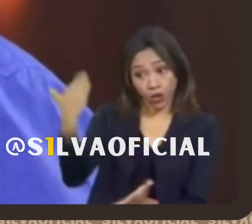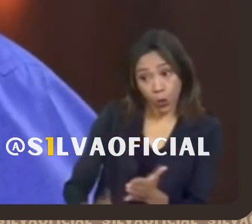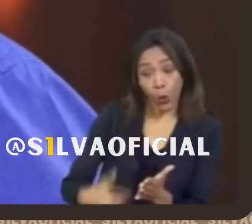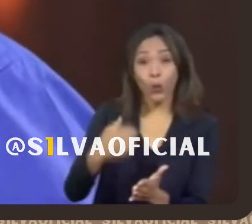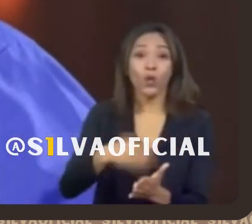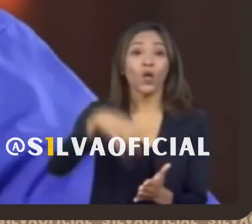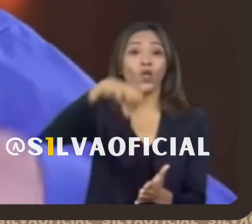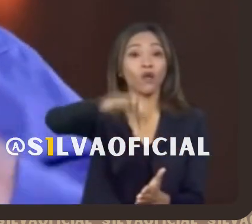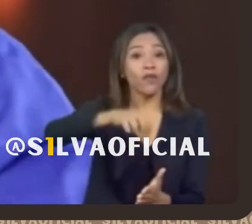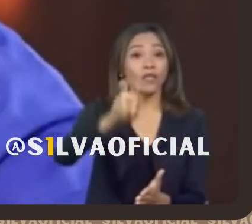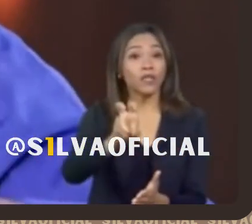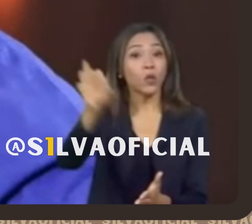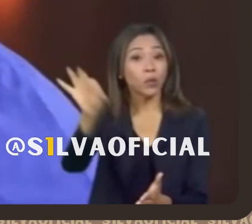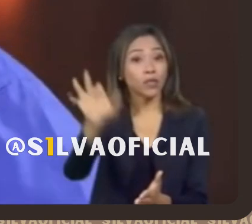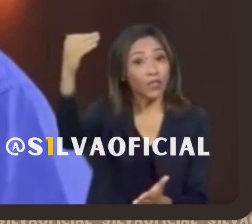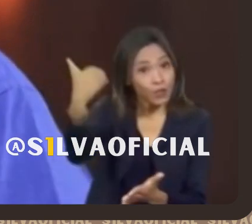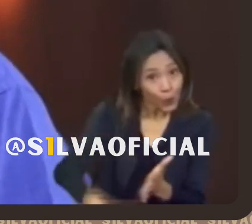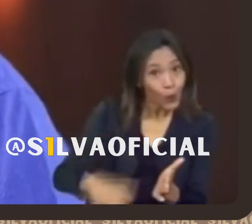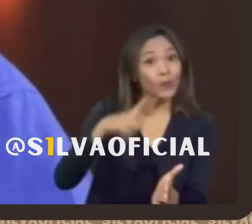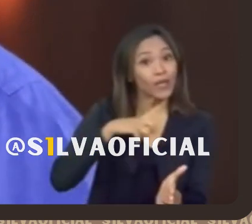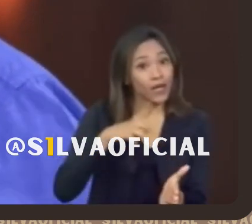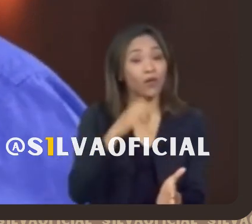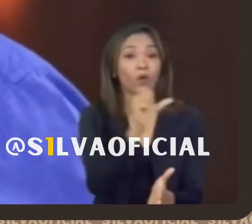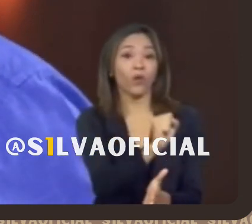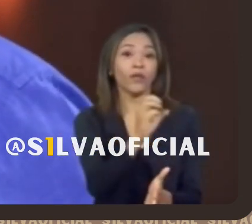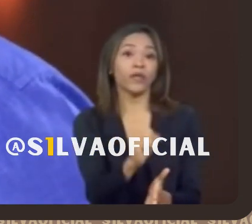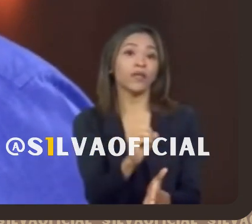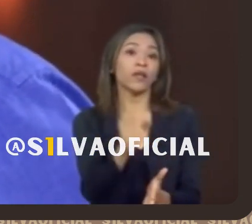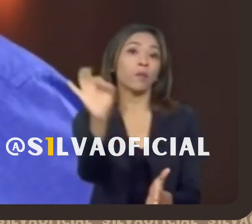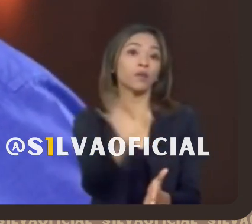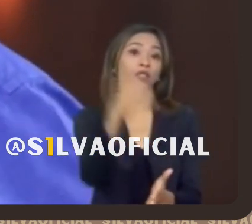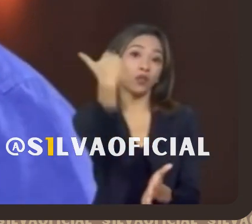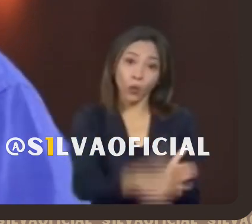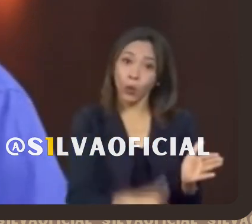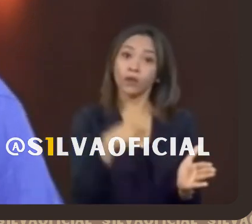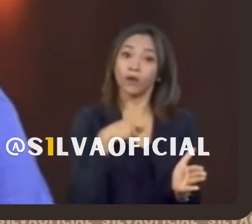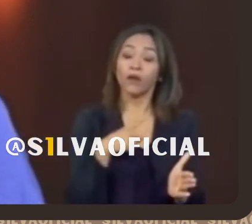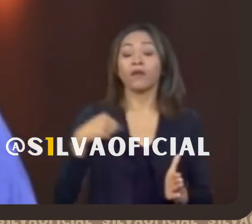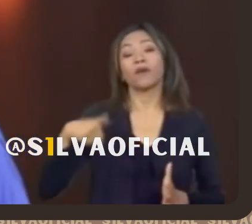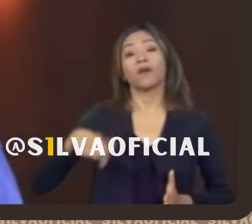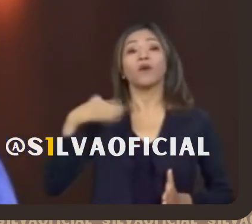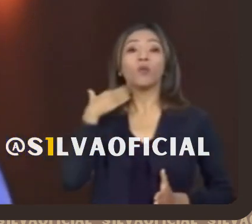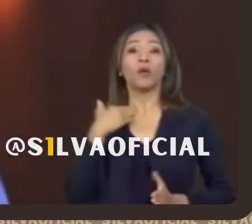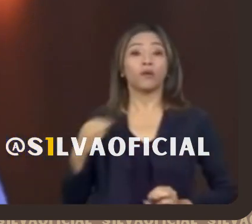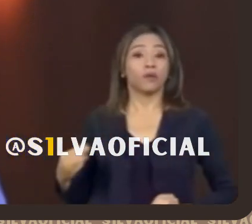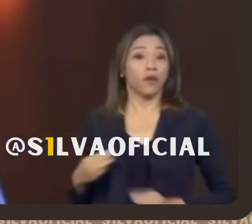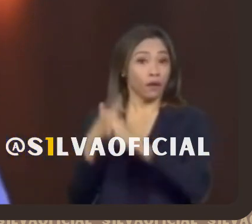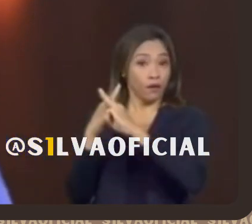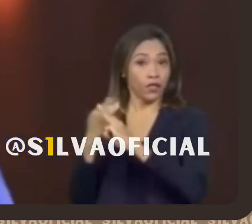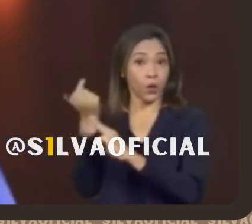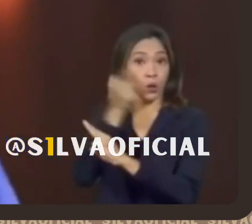desconto Teve gente que teve 80% de desconto a Caixa Econômica conseguiu fazer